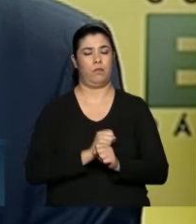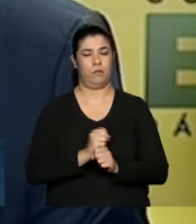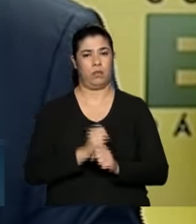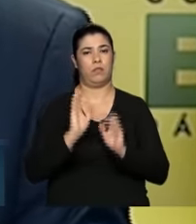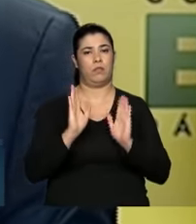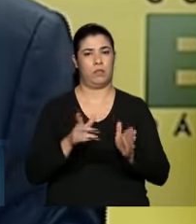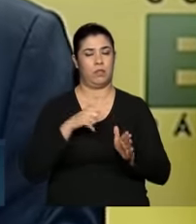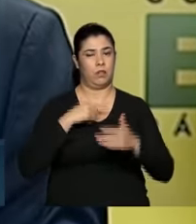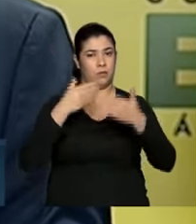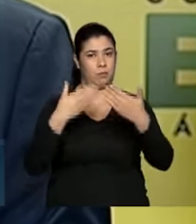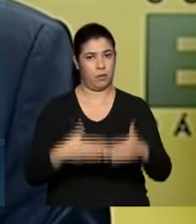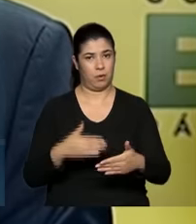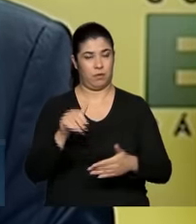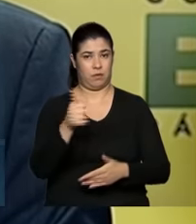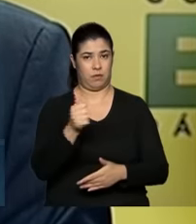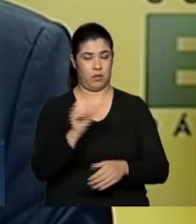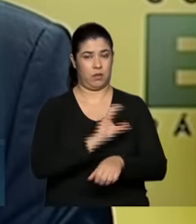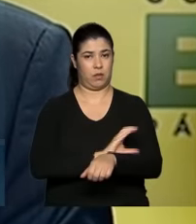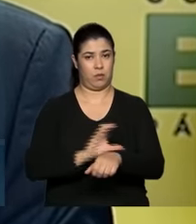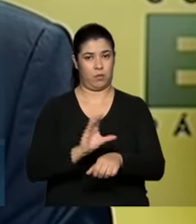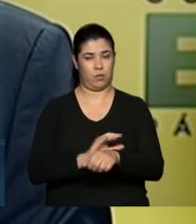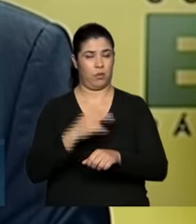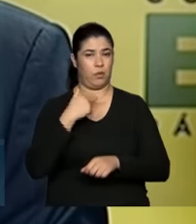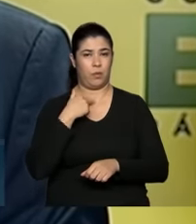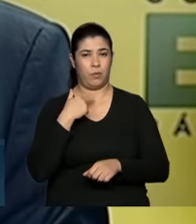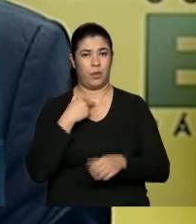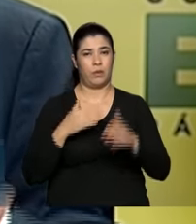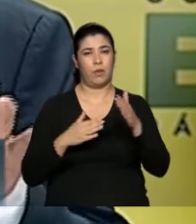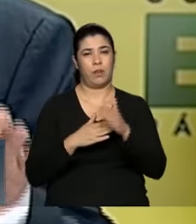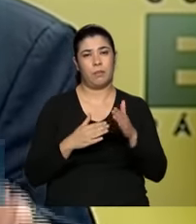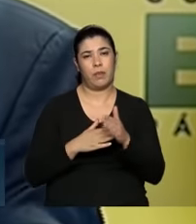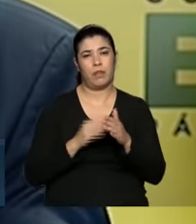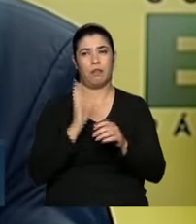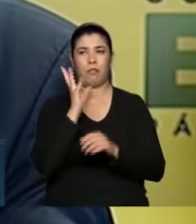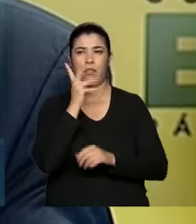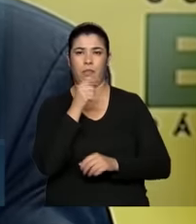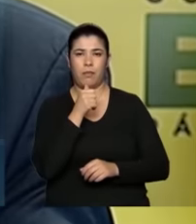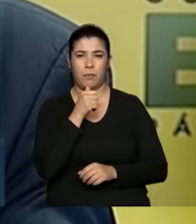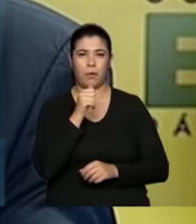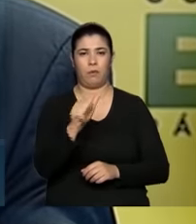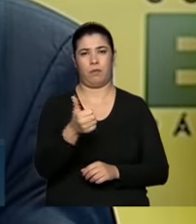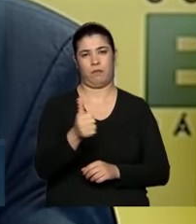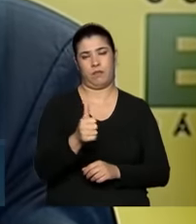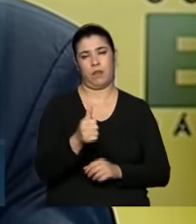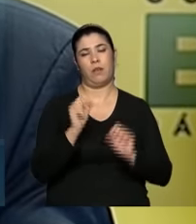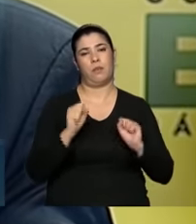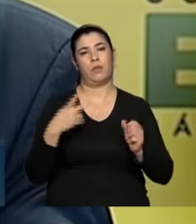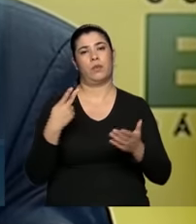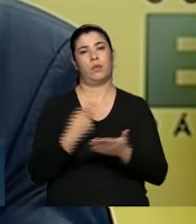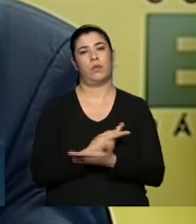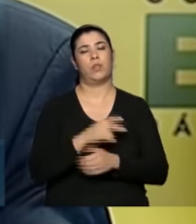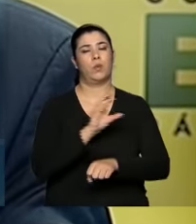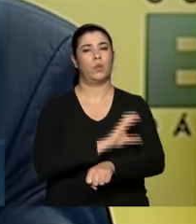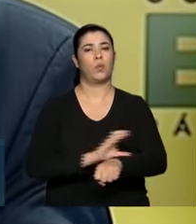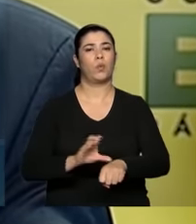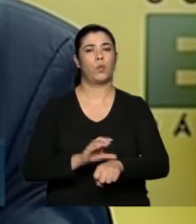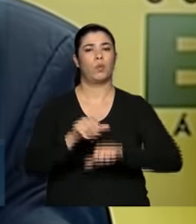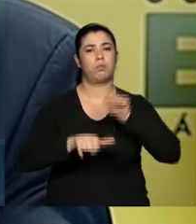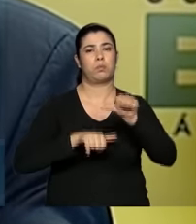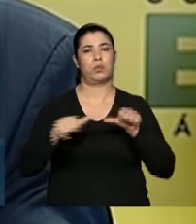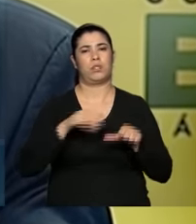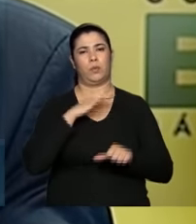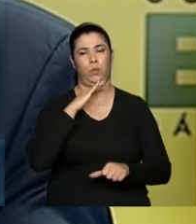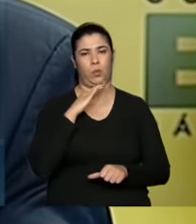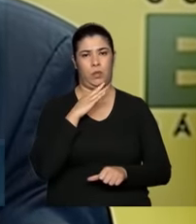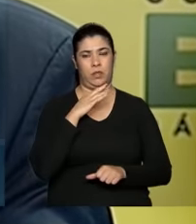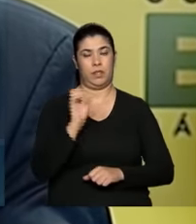avalia isso. Porque não dá para você deixar uma brecha, Flávia. Se você deixar uma brecha, pode o curso ficar muito ruim. Então,